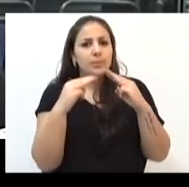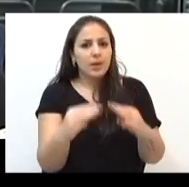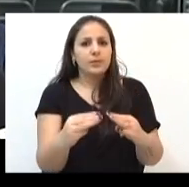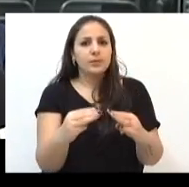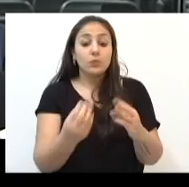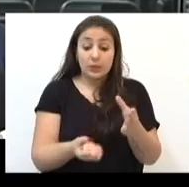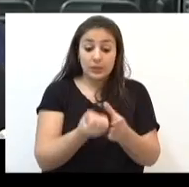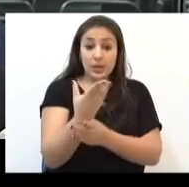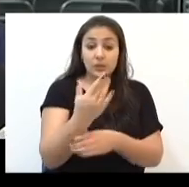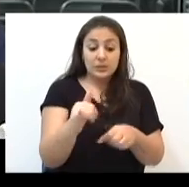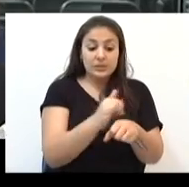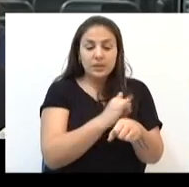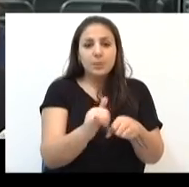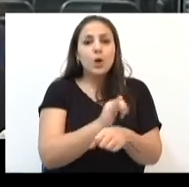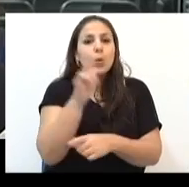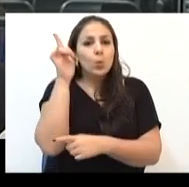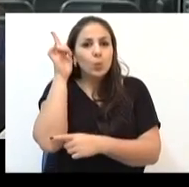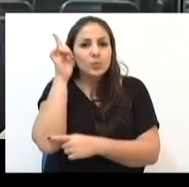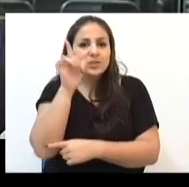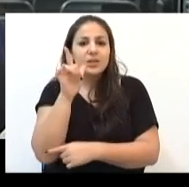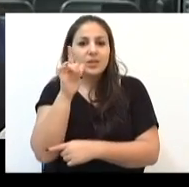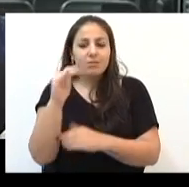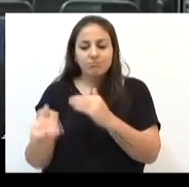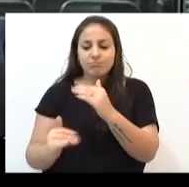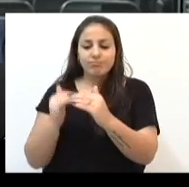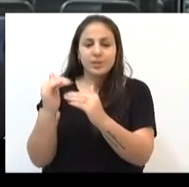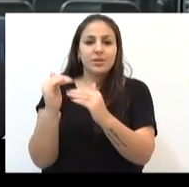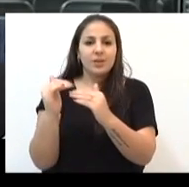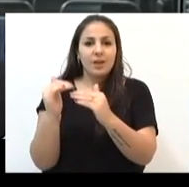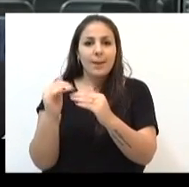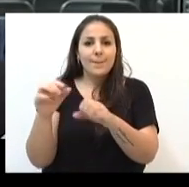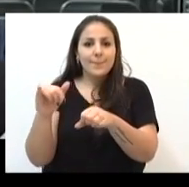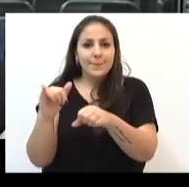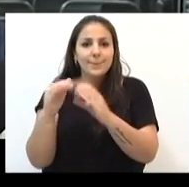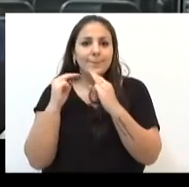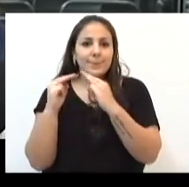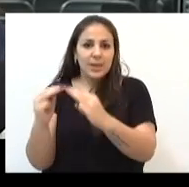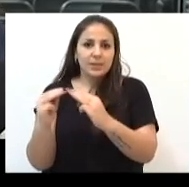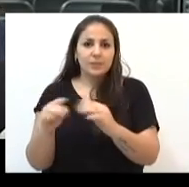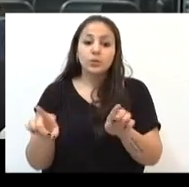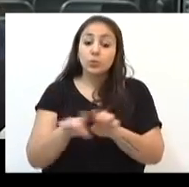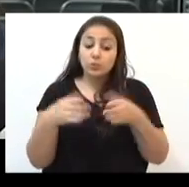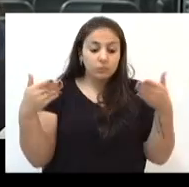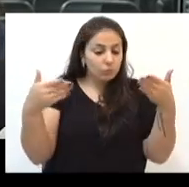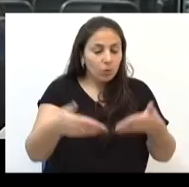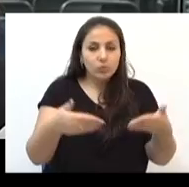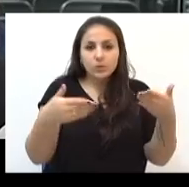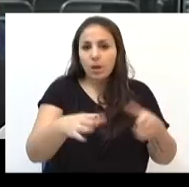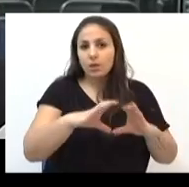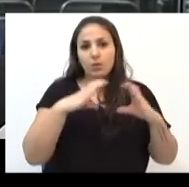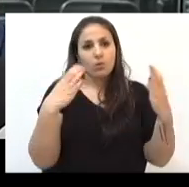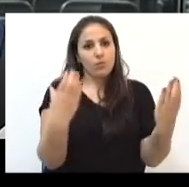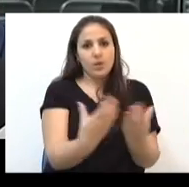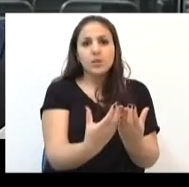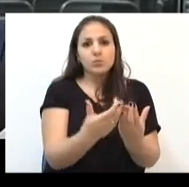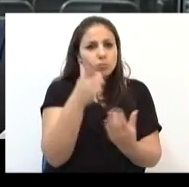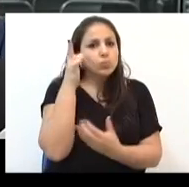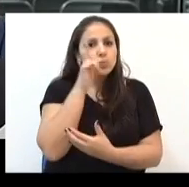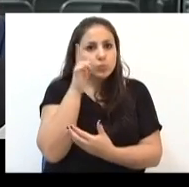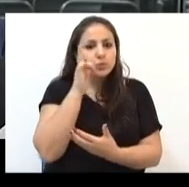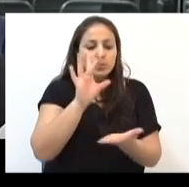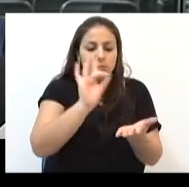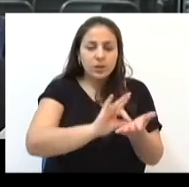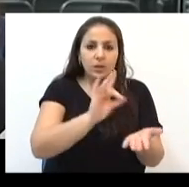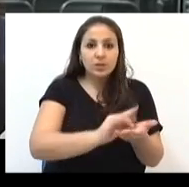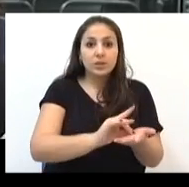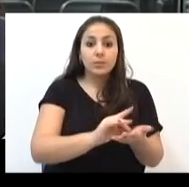elaborou estratégias para poder atingir as metas. E essas estratégias todas foram voltadas na conferência, foram validadas.